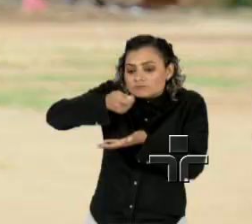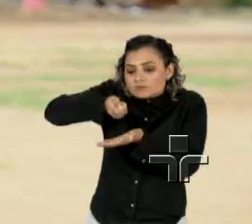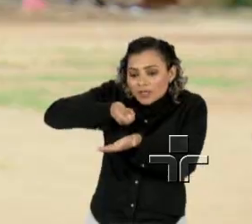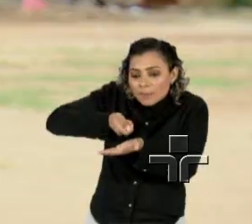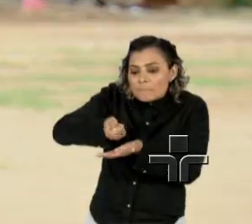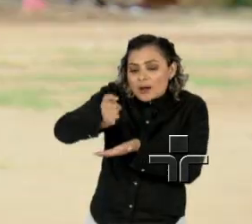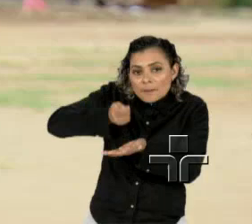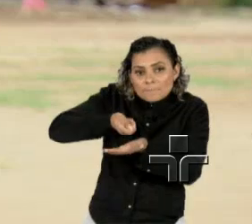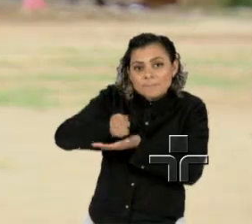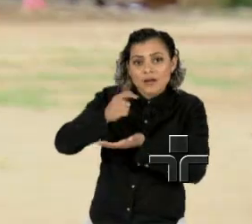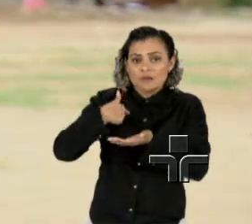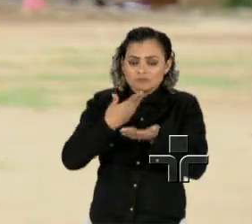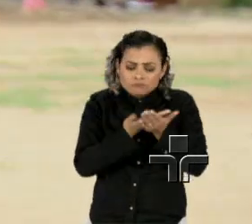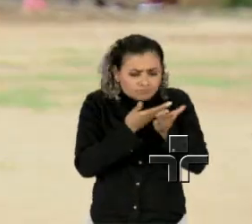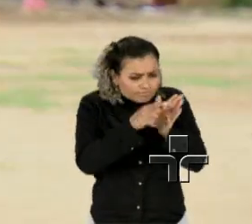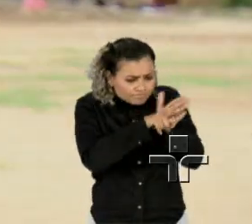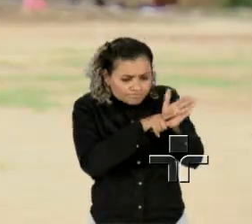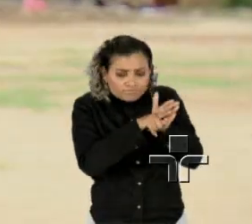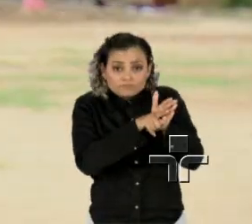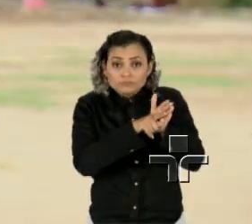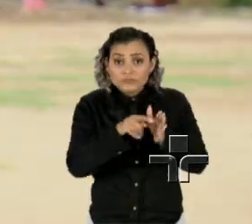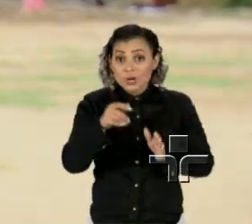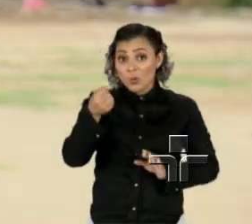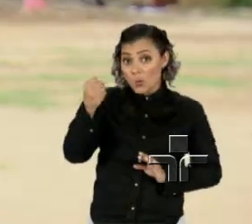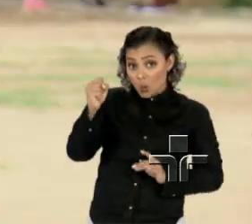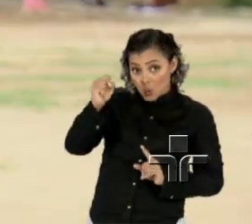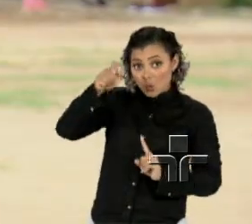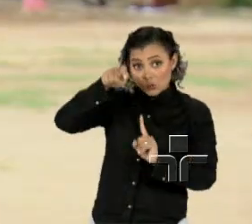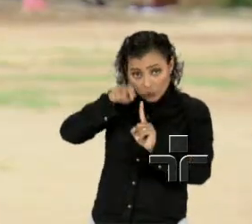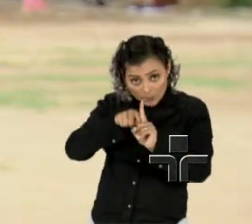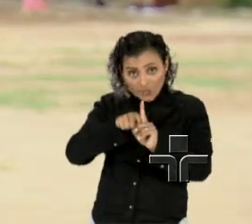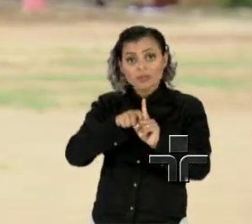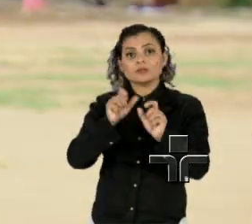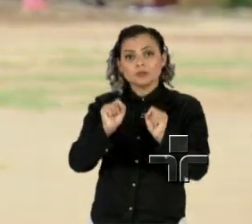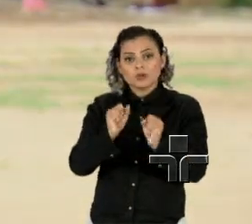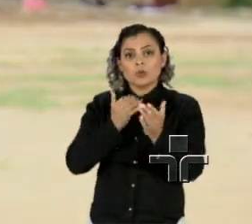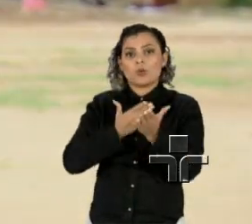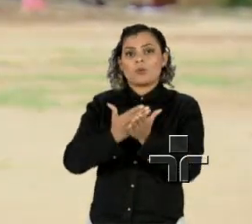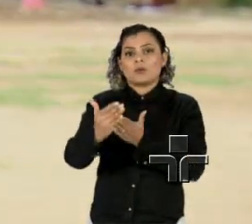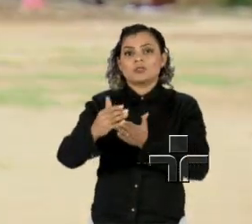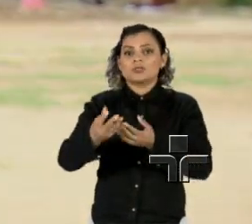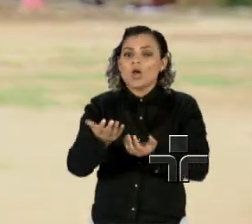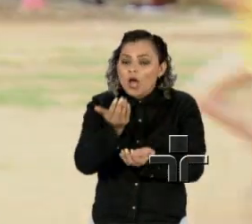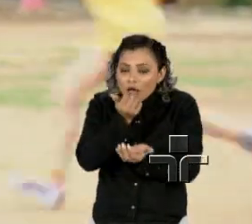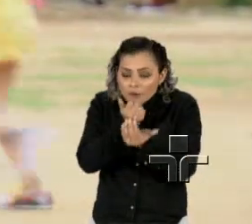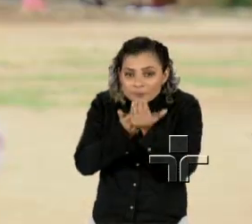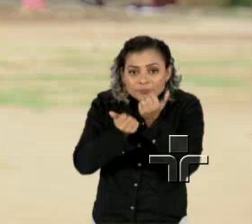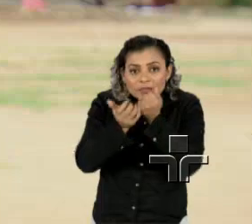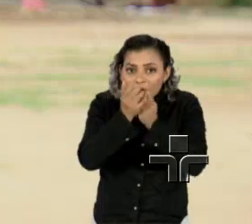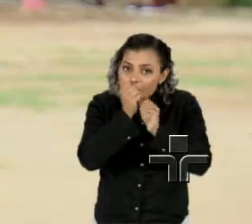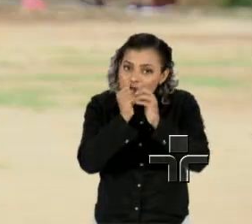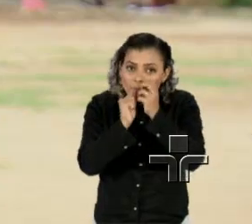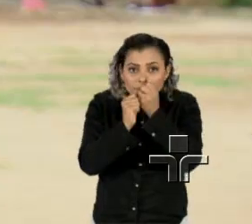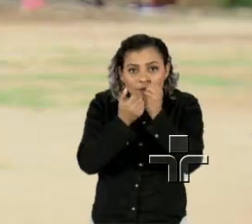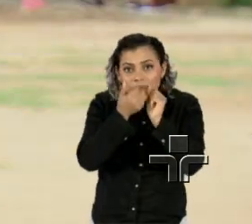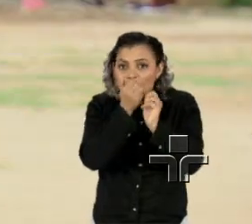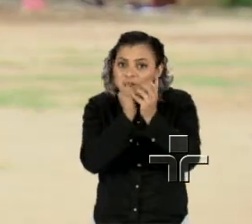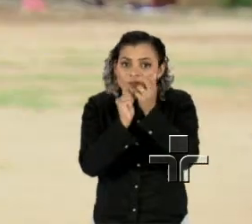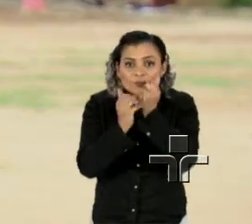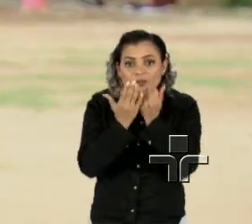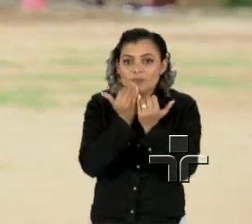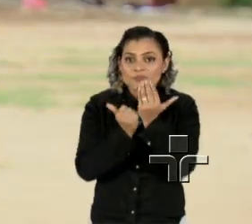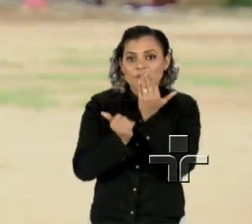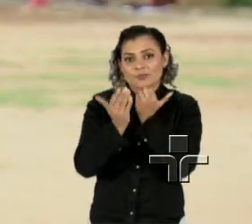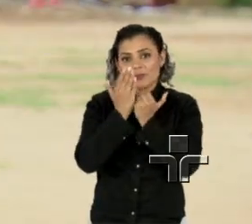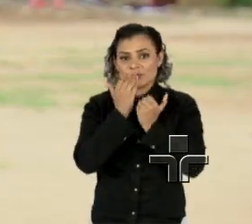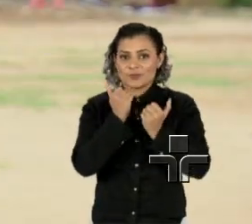o assunto. E aí a gente percebeu que depois dos 8 meses é que realmente ele começou a pegar e comer, e ingerir, e daí ter